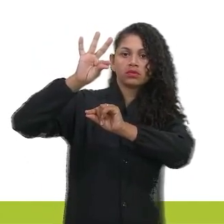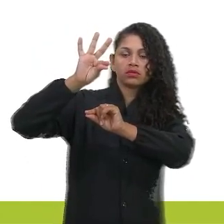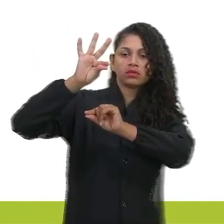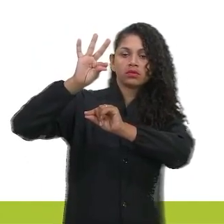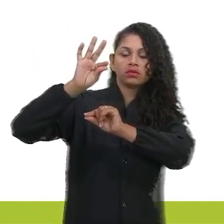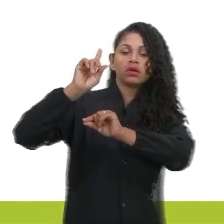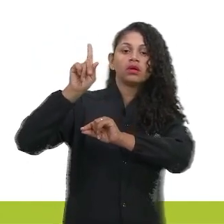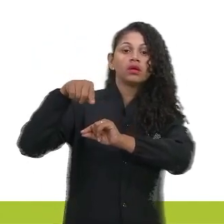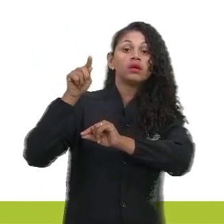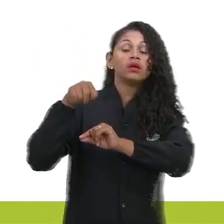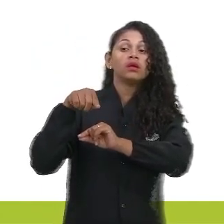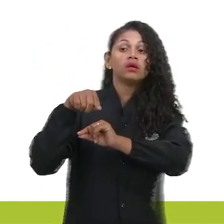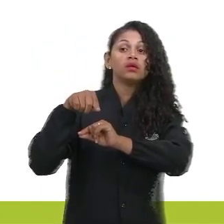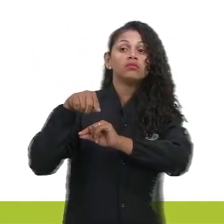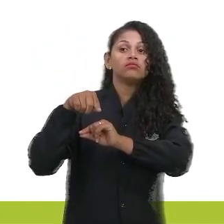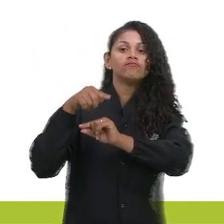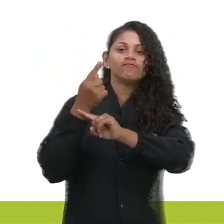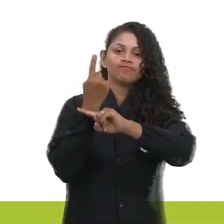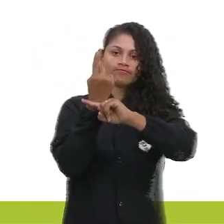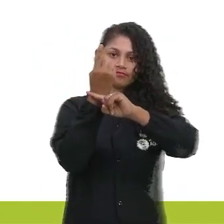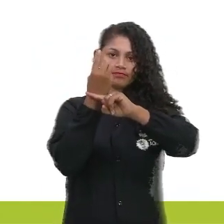é 1/3 de π.